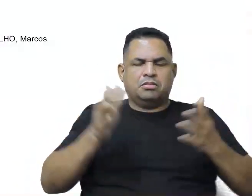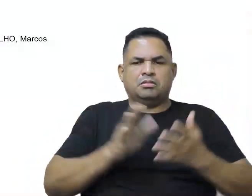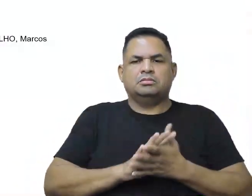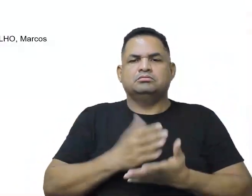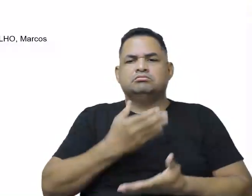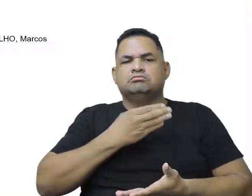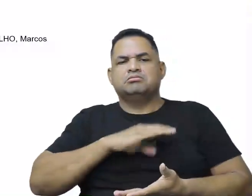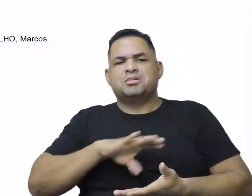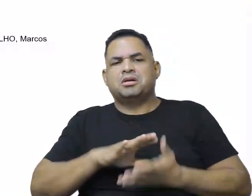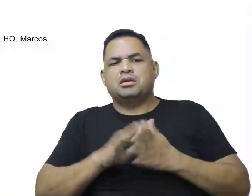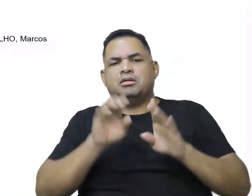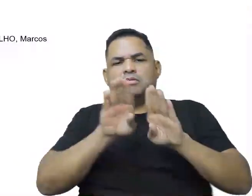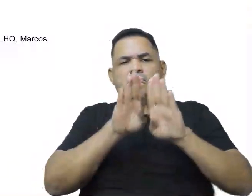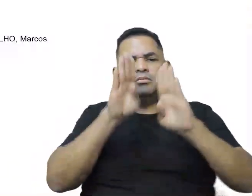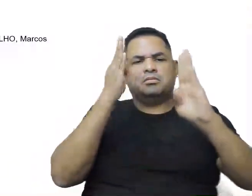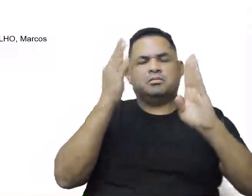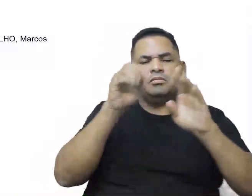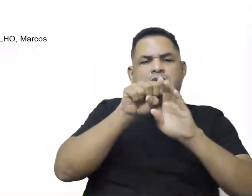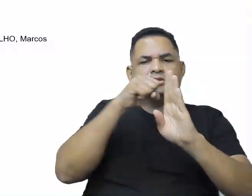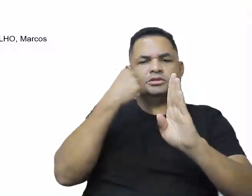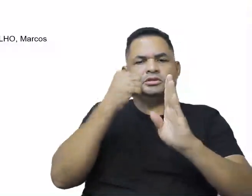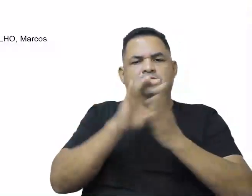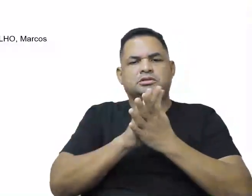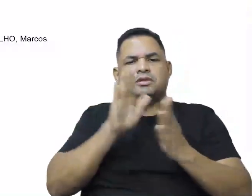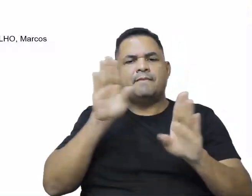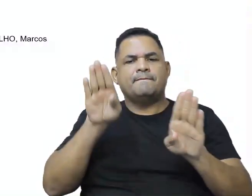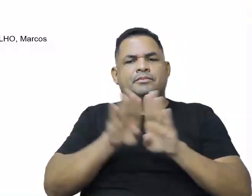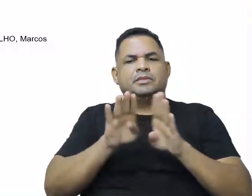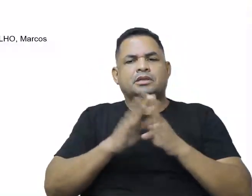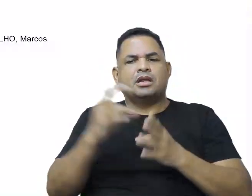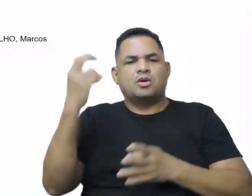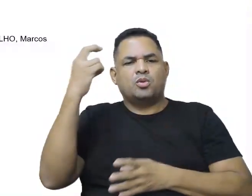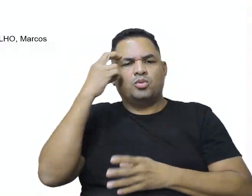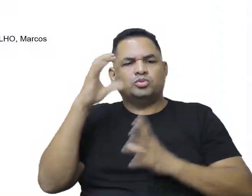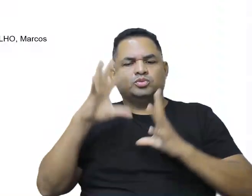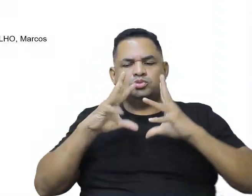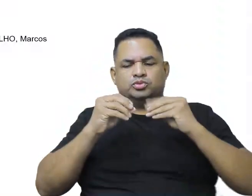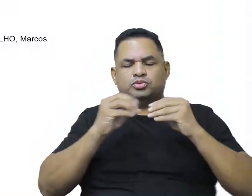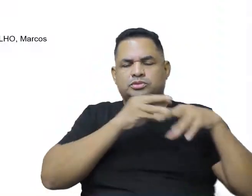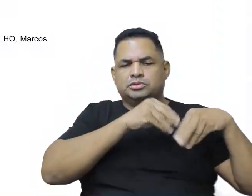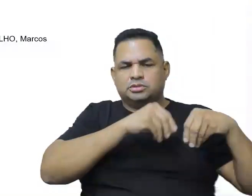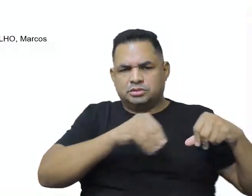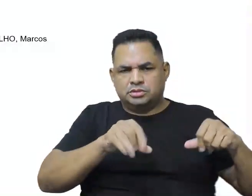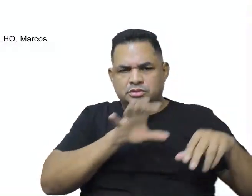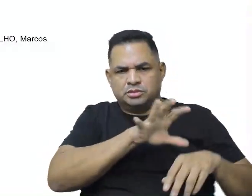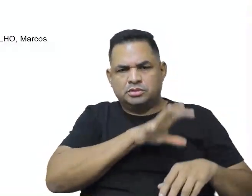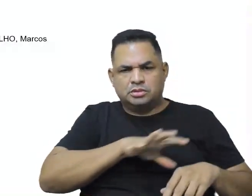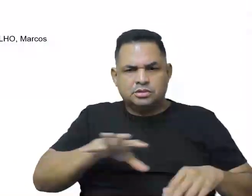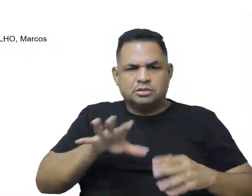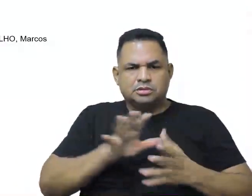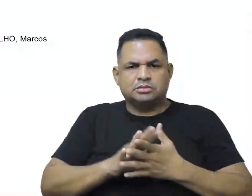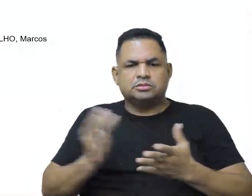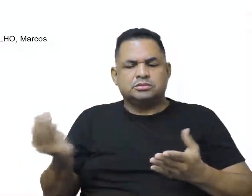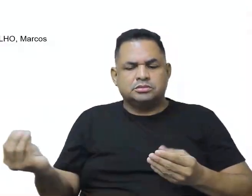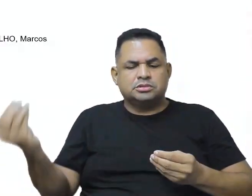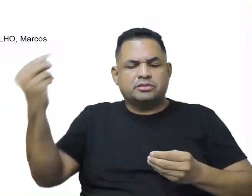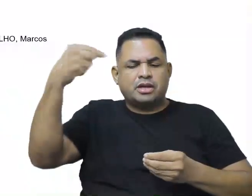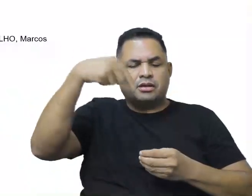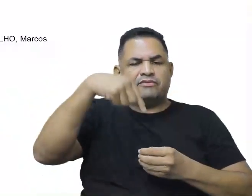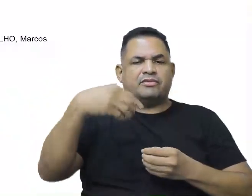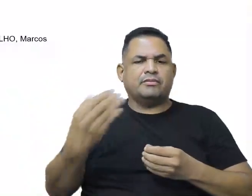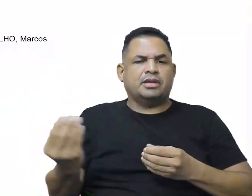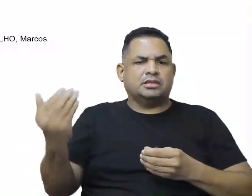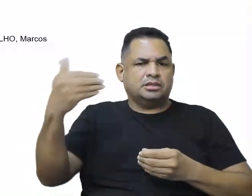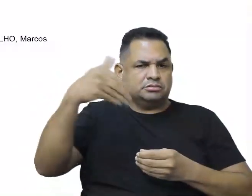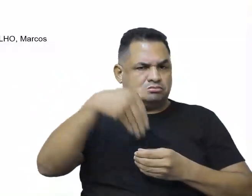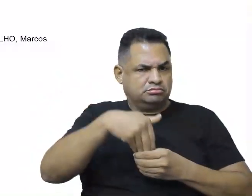nem que minha janela sejam estampadas quero que as culturas de todas as terras sejam sopradas para dentro de